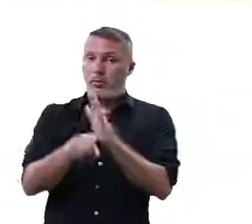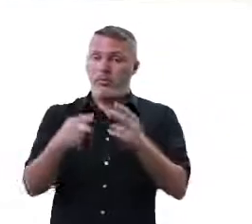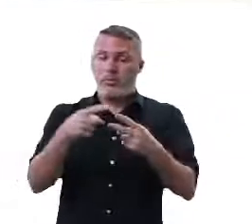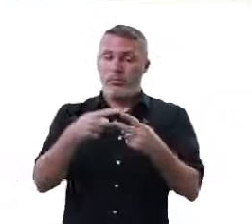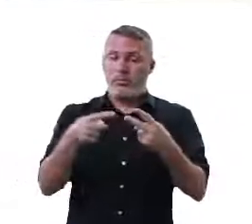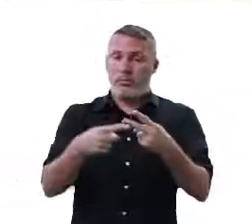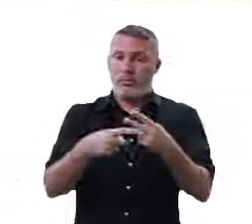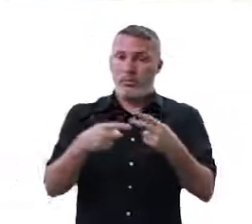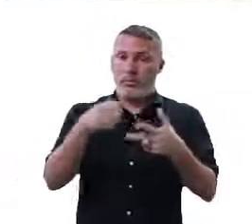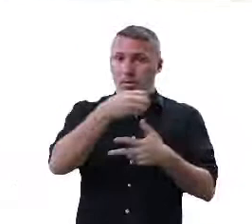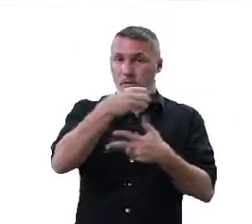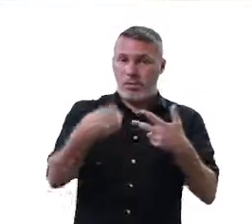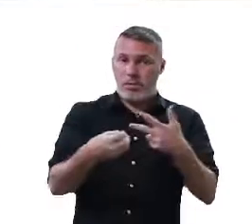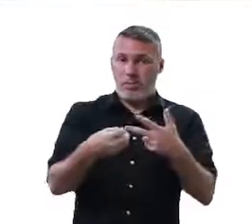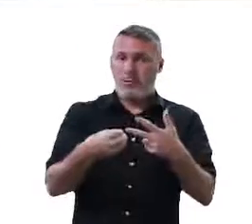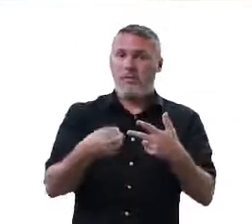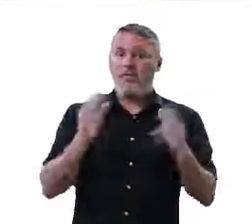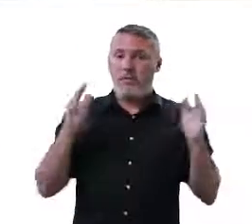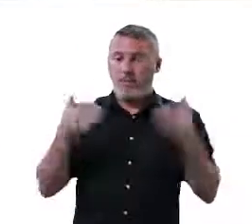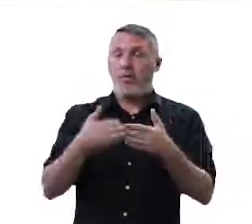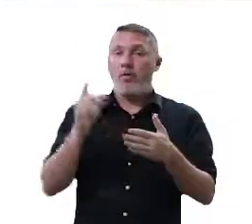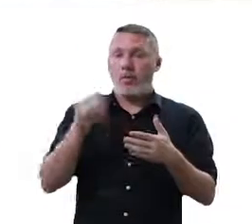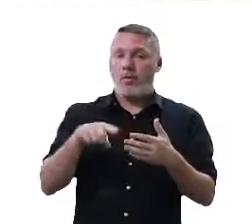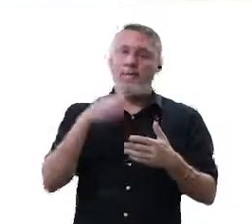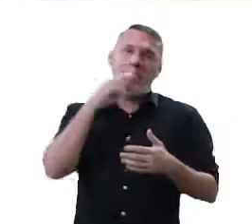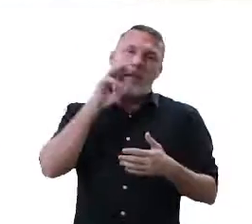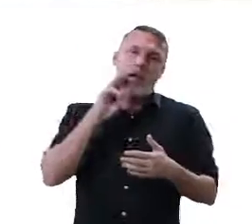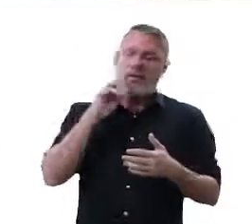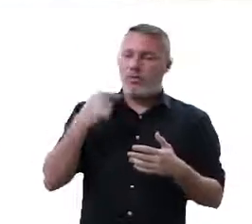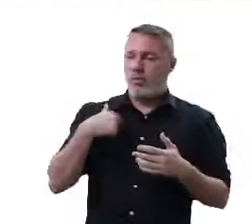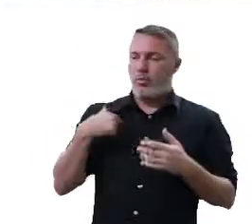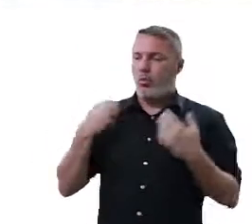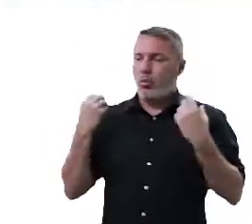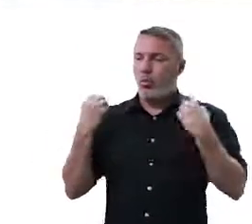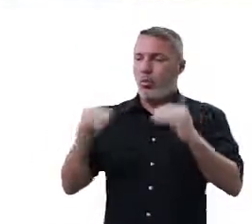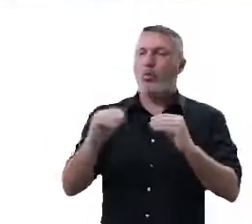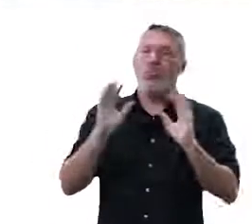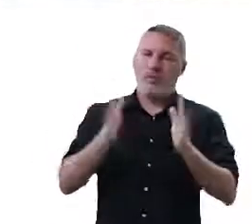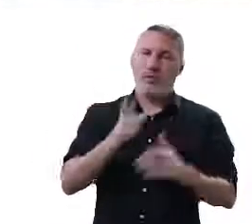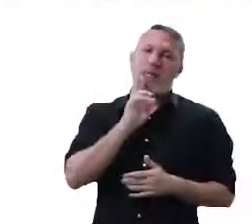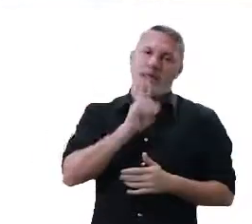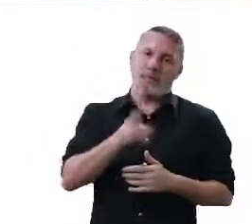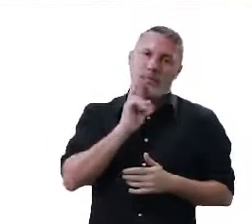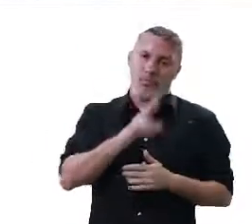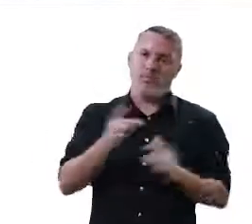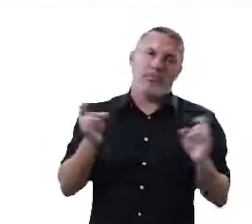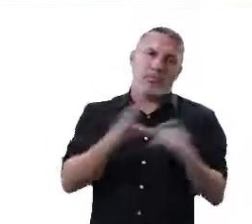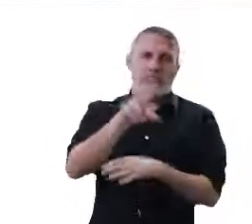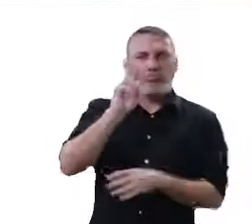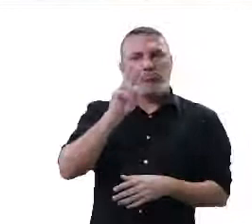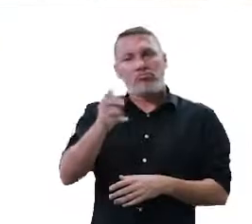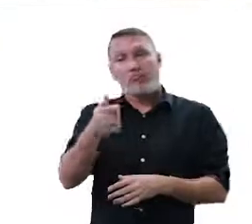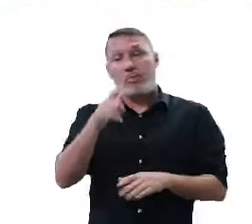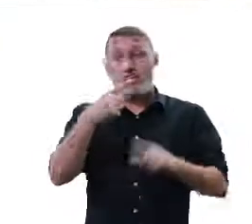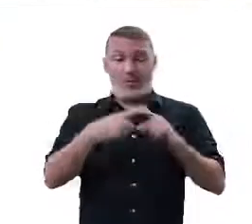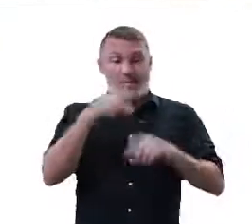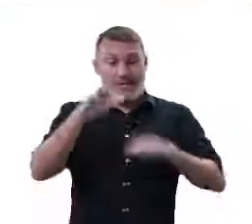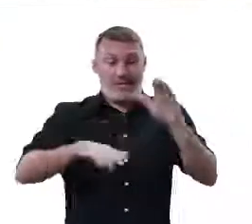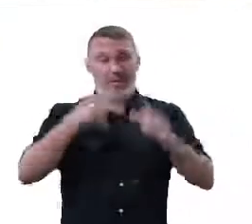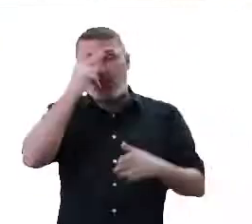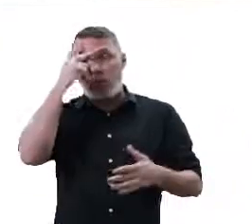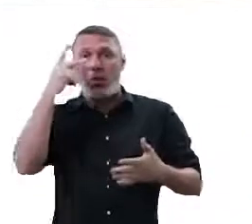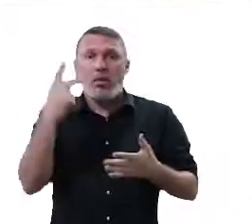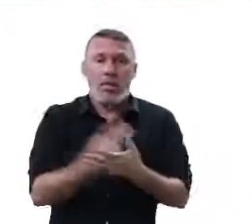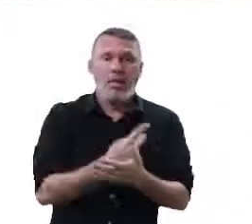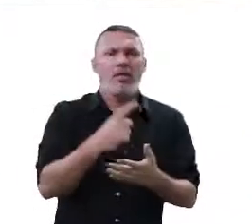do marxismo, né? Eu coloquei já com a resposta, porque muitas vezes